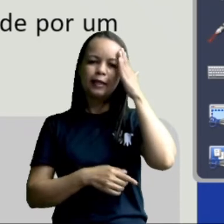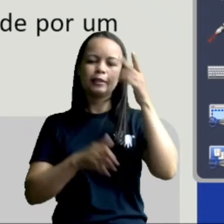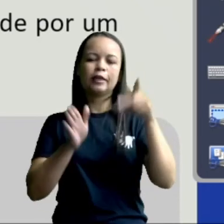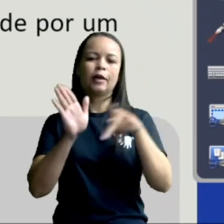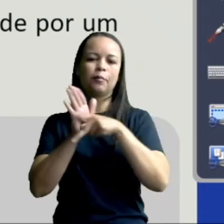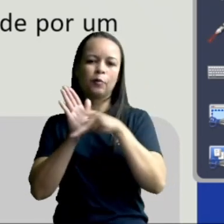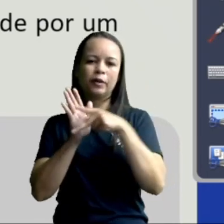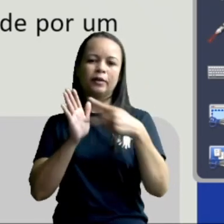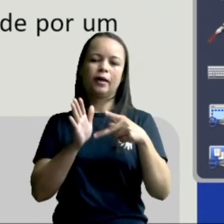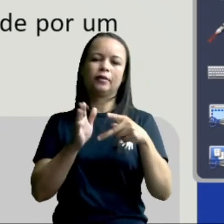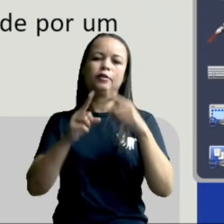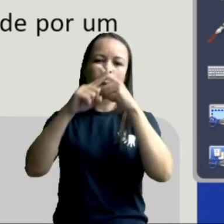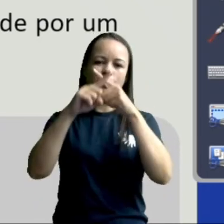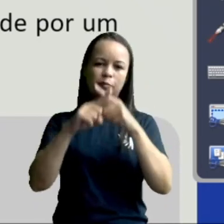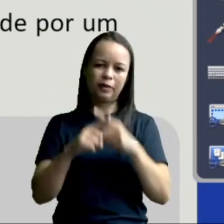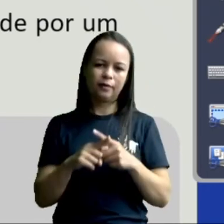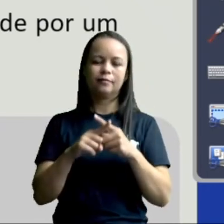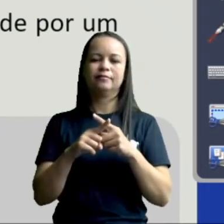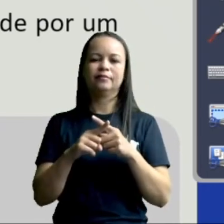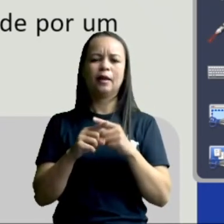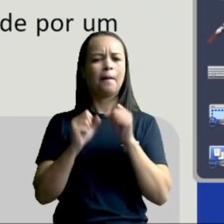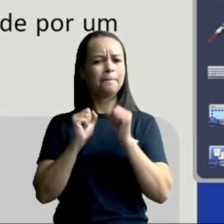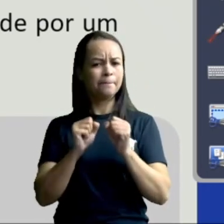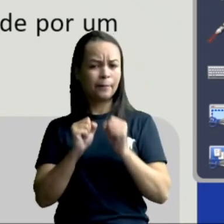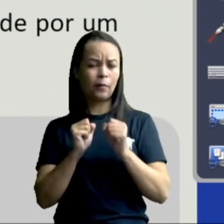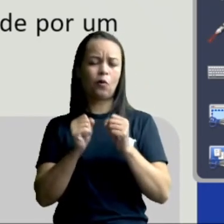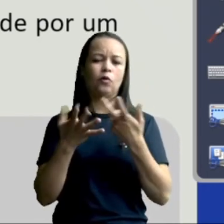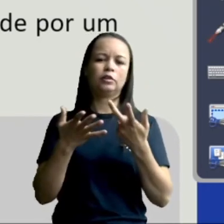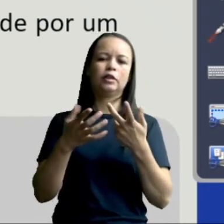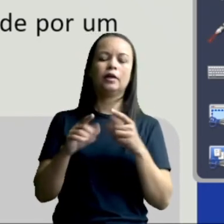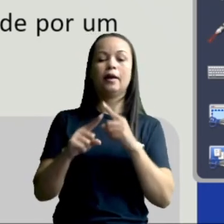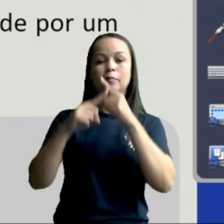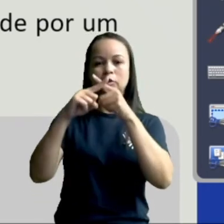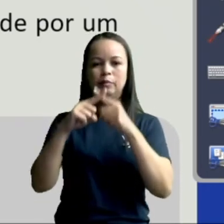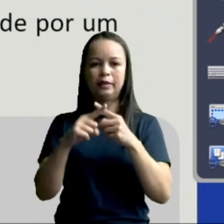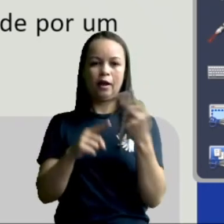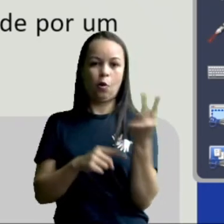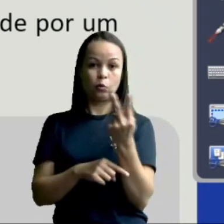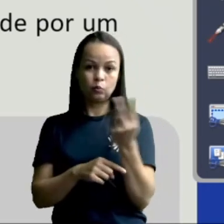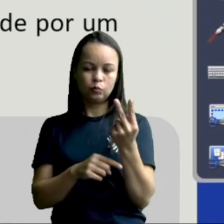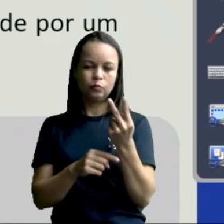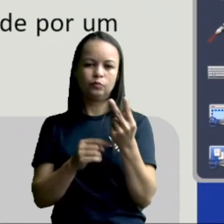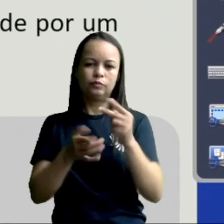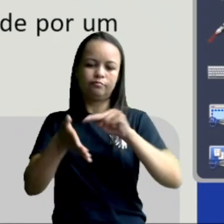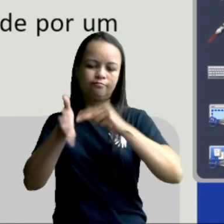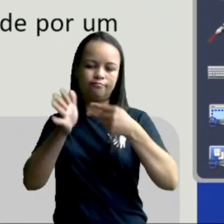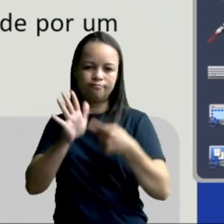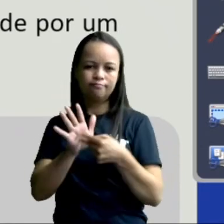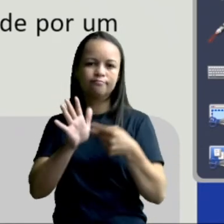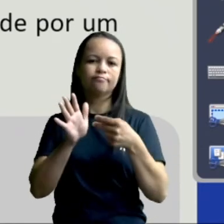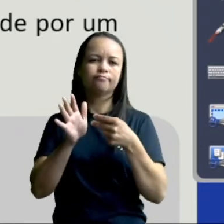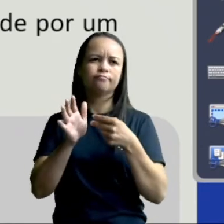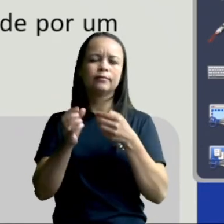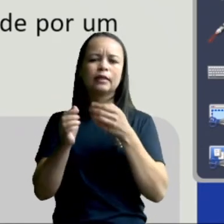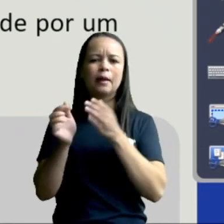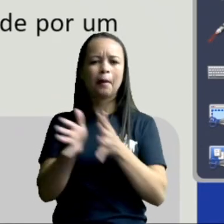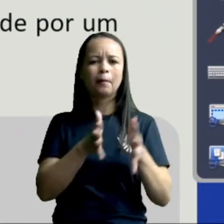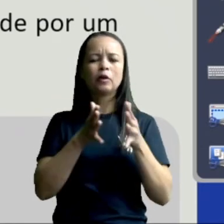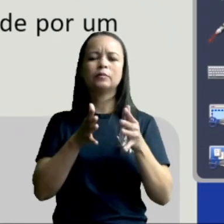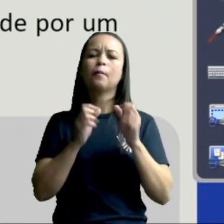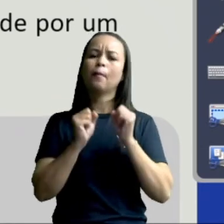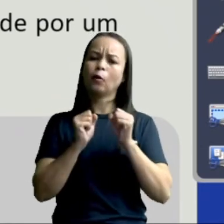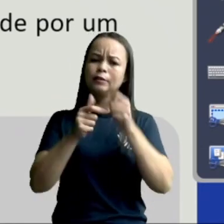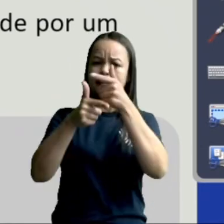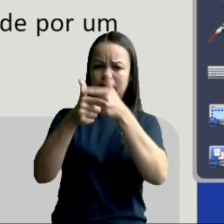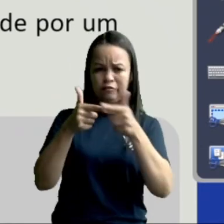propriedade multiplicativa, né, quando a gente fala que a gente pode multiplicar os dois membros, significa que dá também para ser na